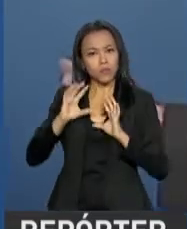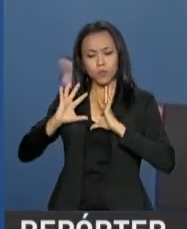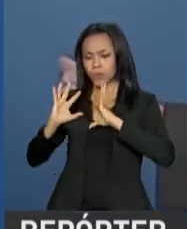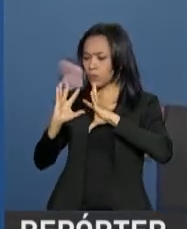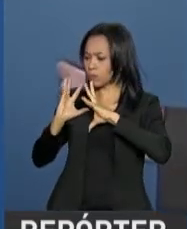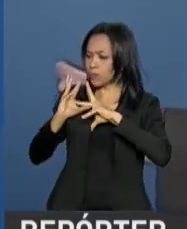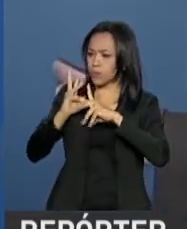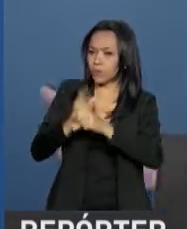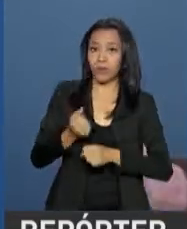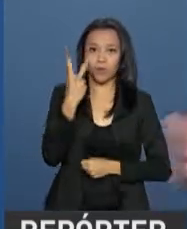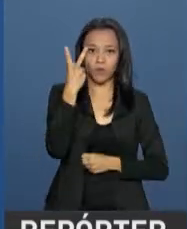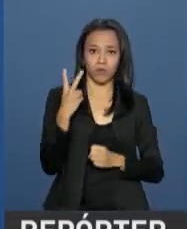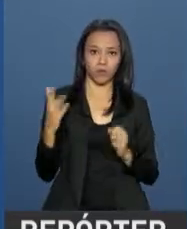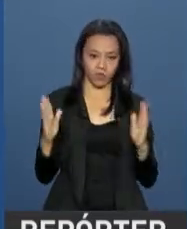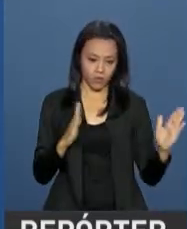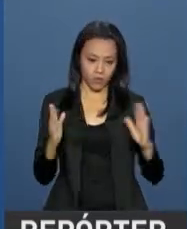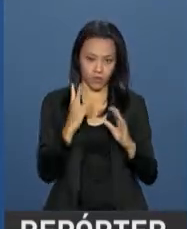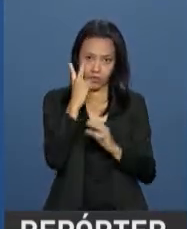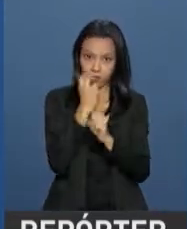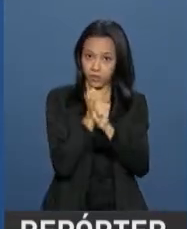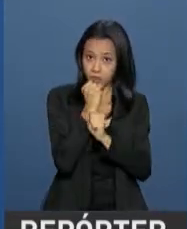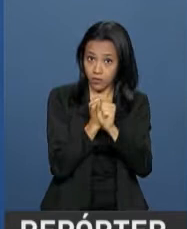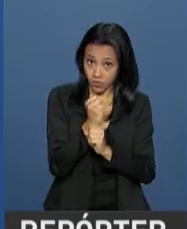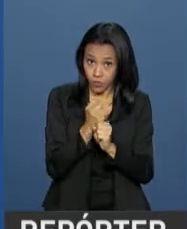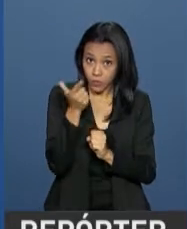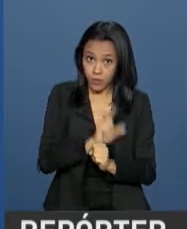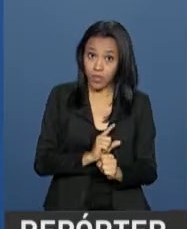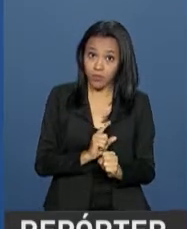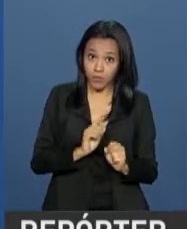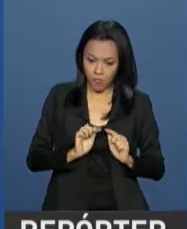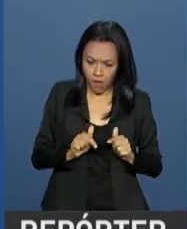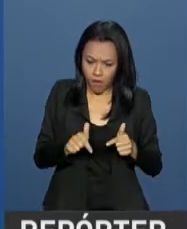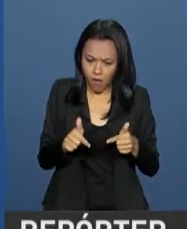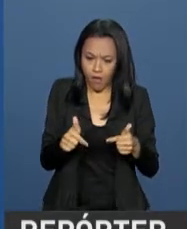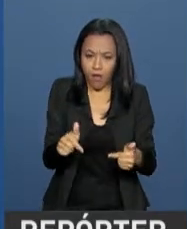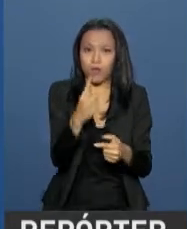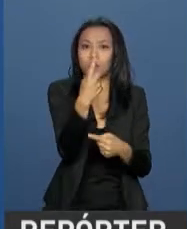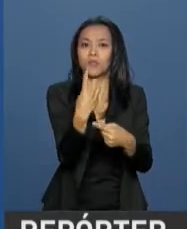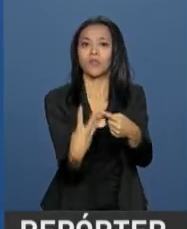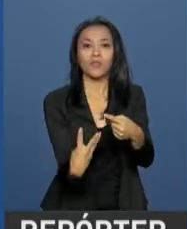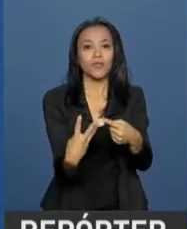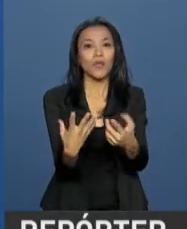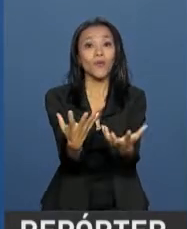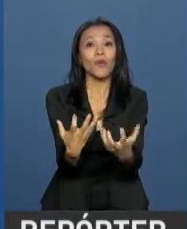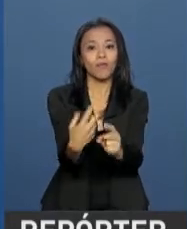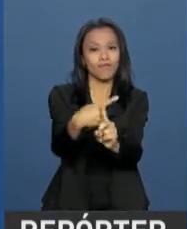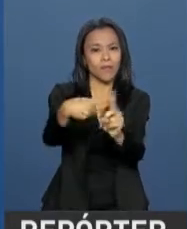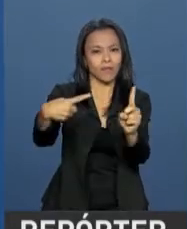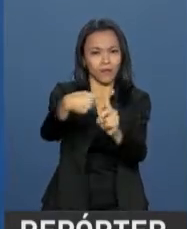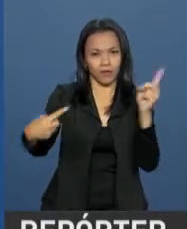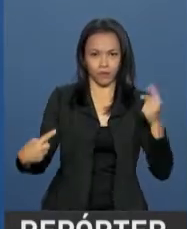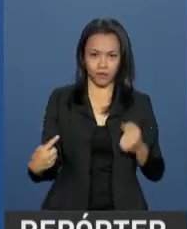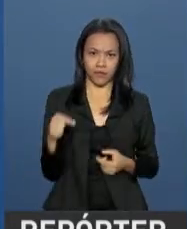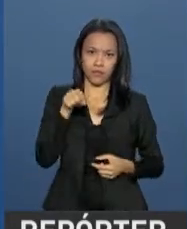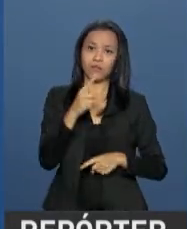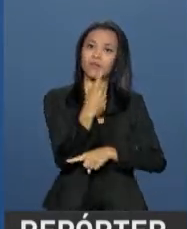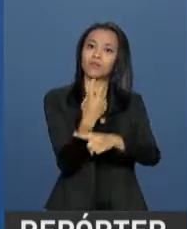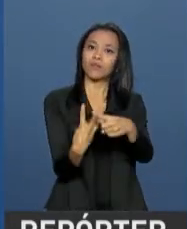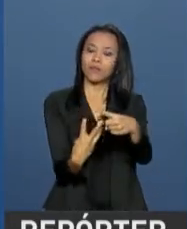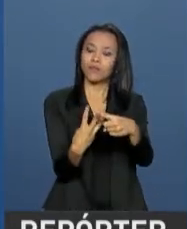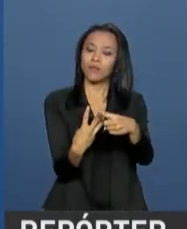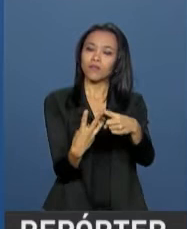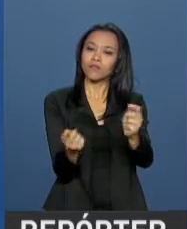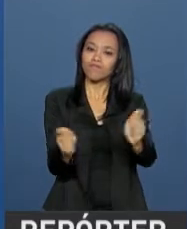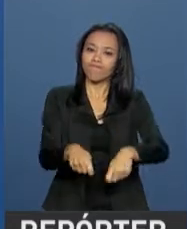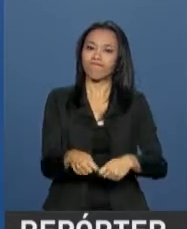fizemos nesses dois anos tem absoluta convicção eu quero quero que pelo menos metade desse um terço seja